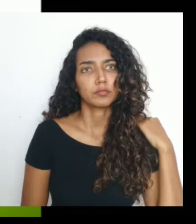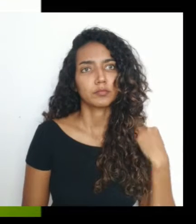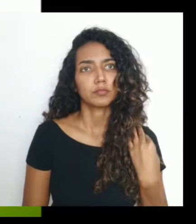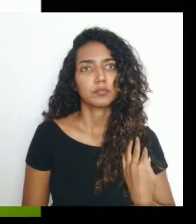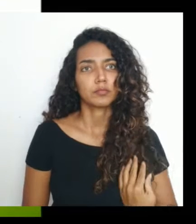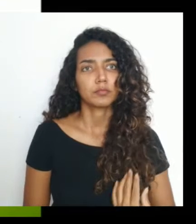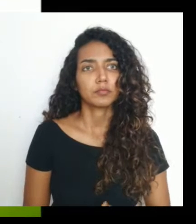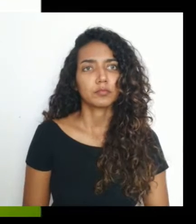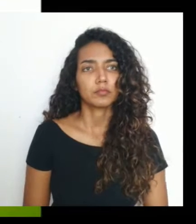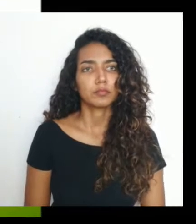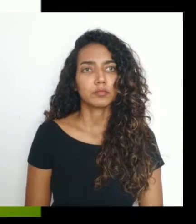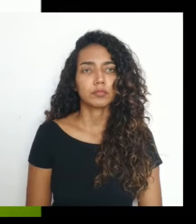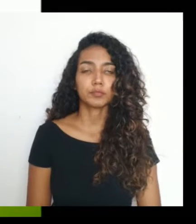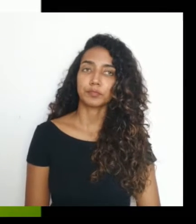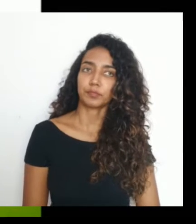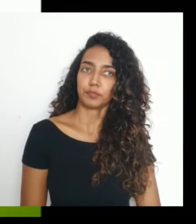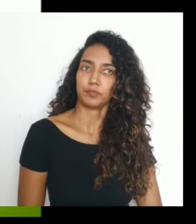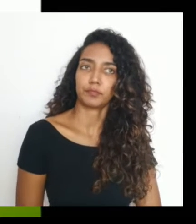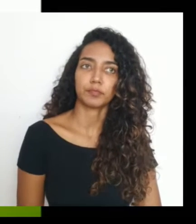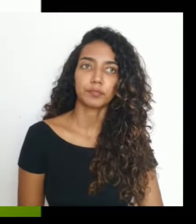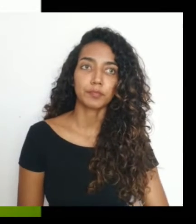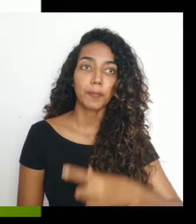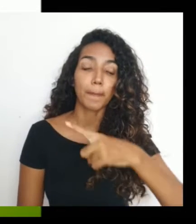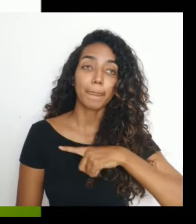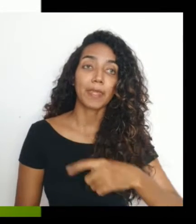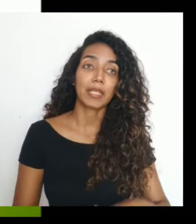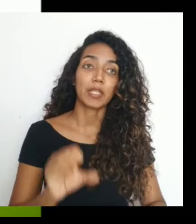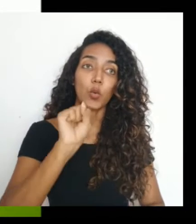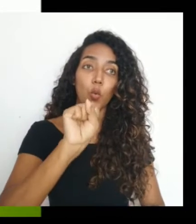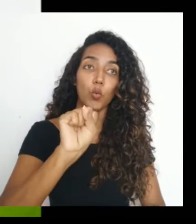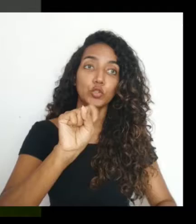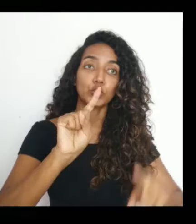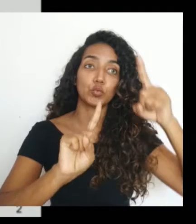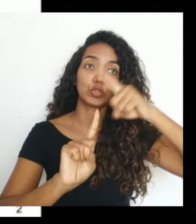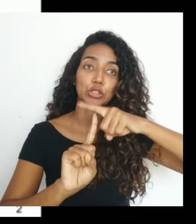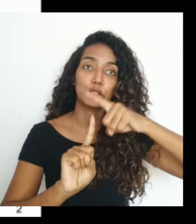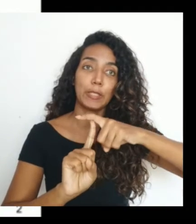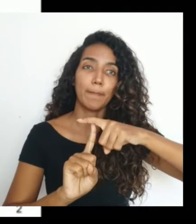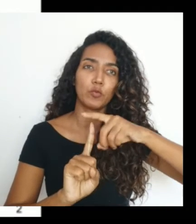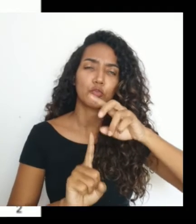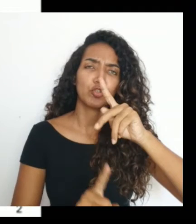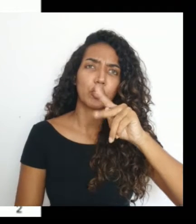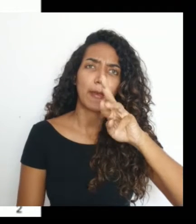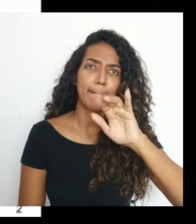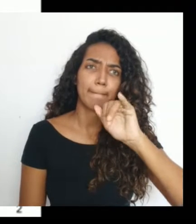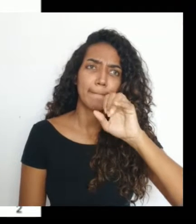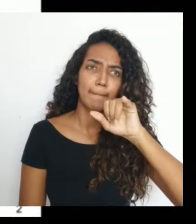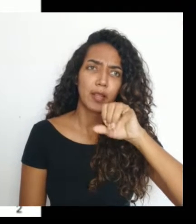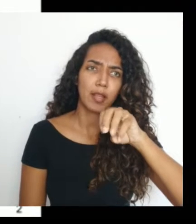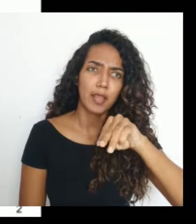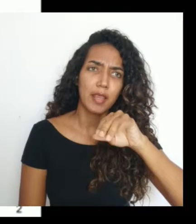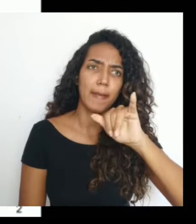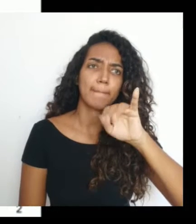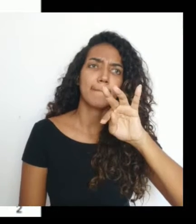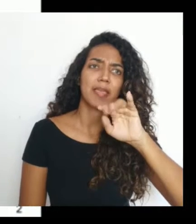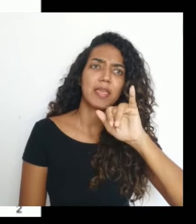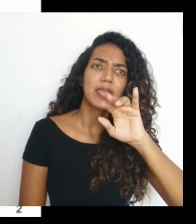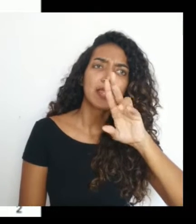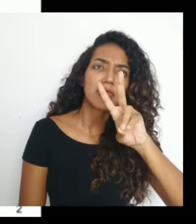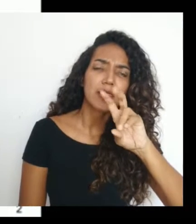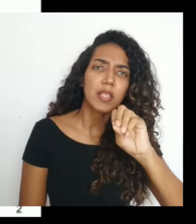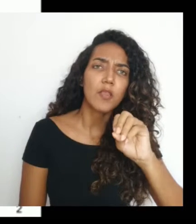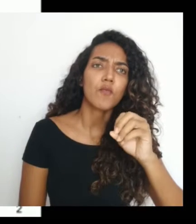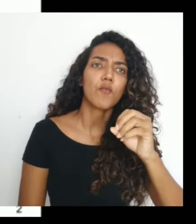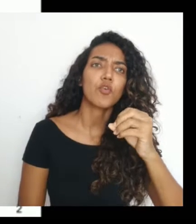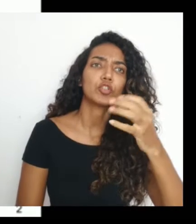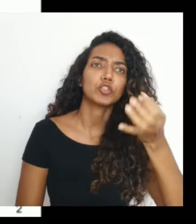Existem 8 tipos primitivos em Java. Desses 8 tipos primitivos, a gente pode separá-los em